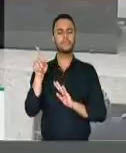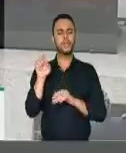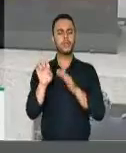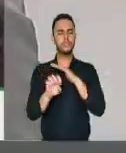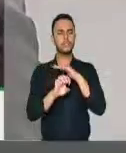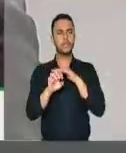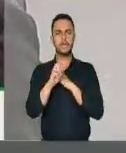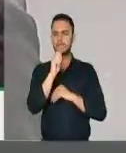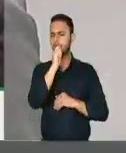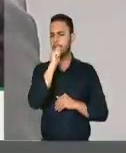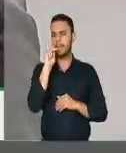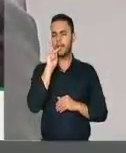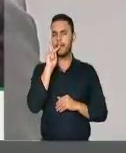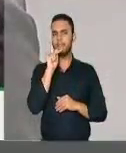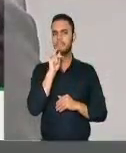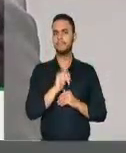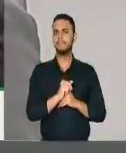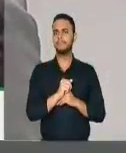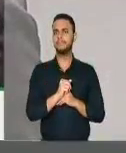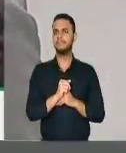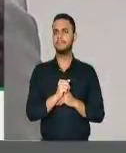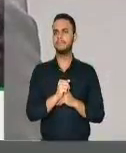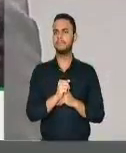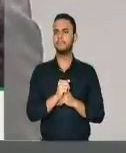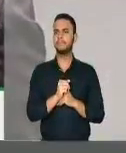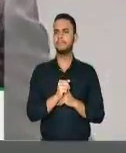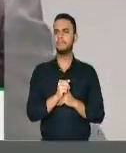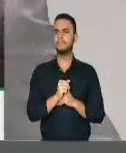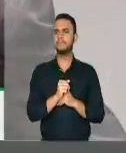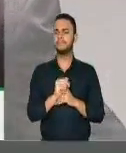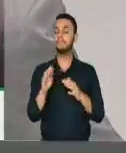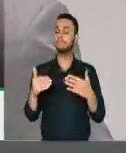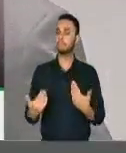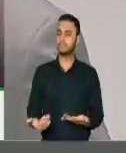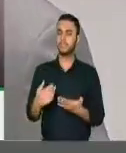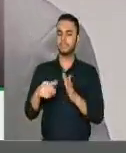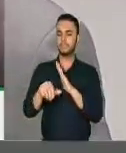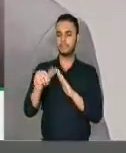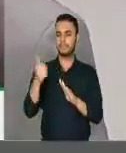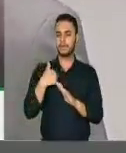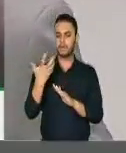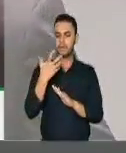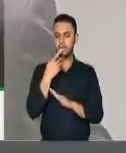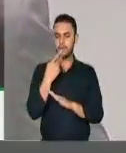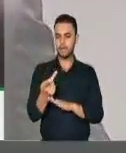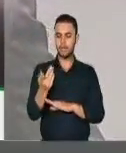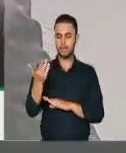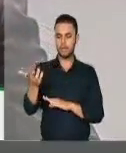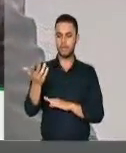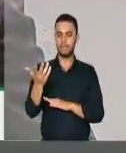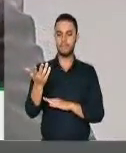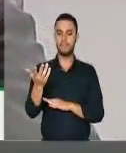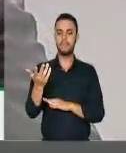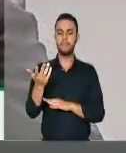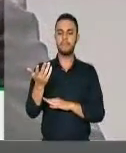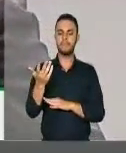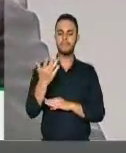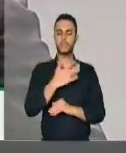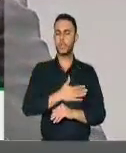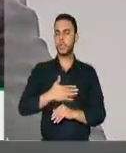querido Amapá, e primeiro dizer a Vossa Excelência do prazer que tenho de